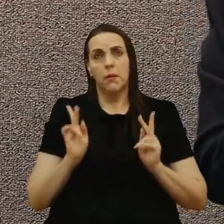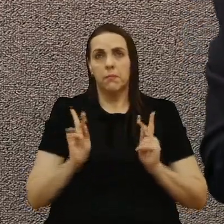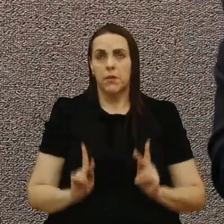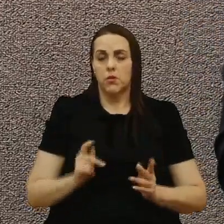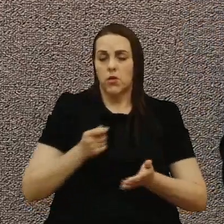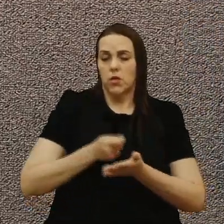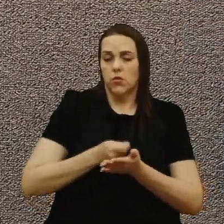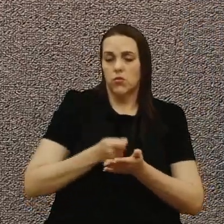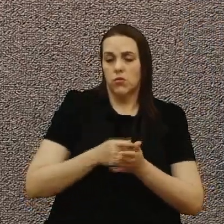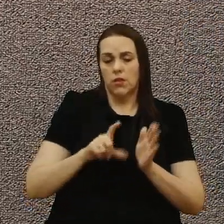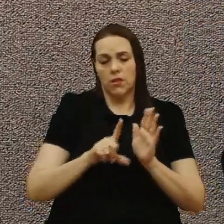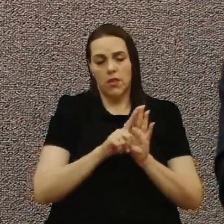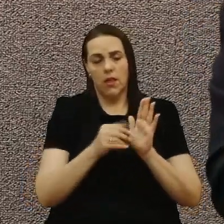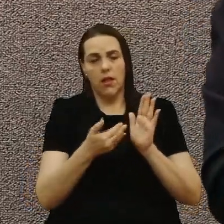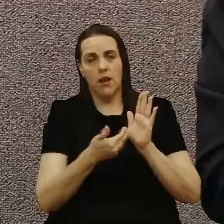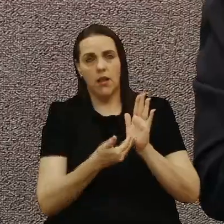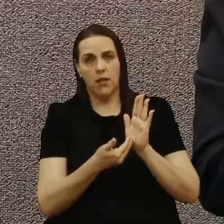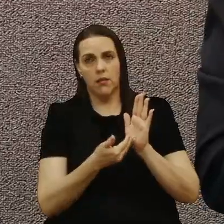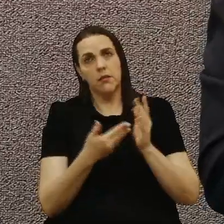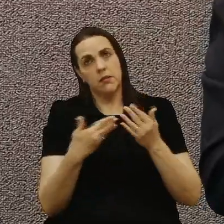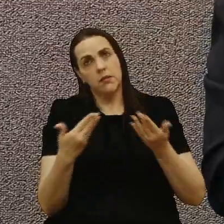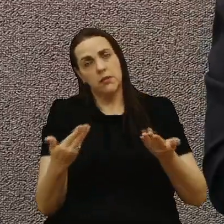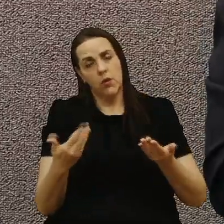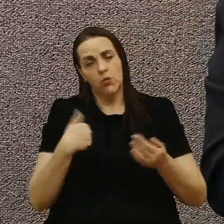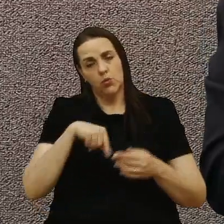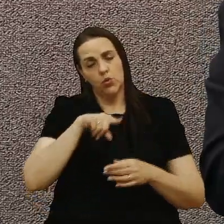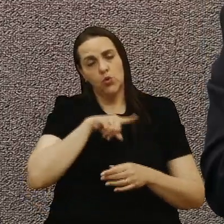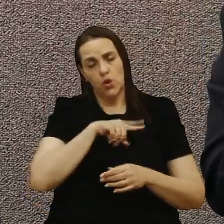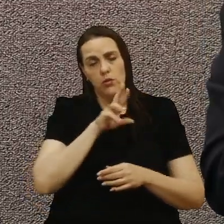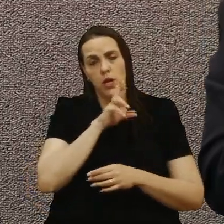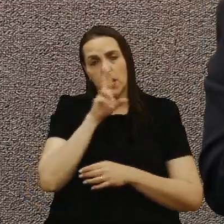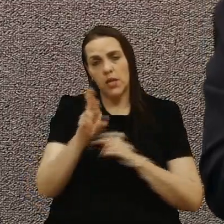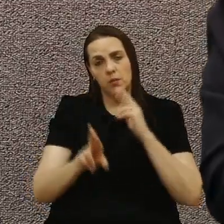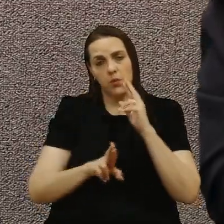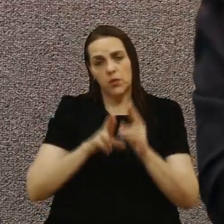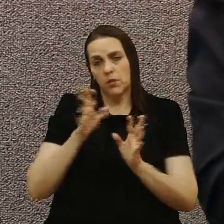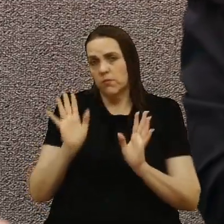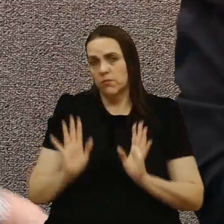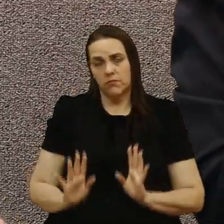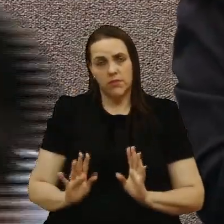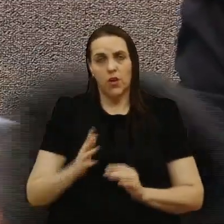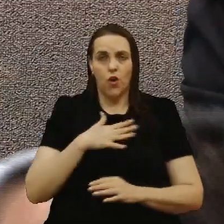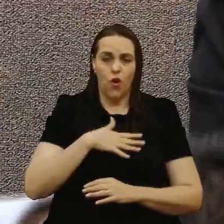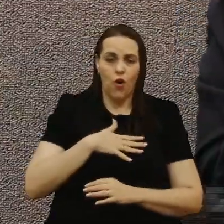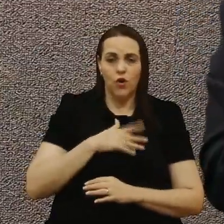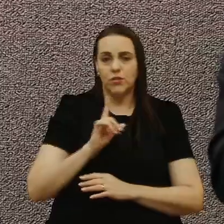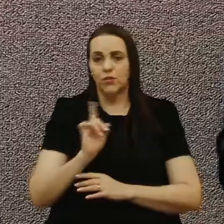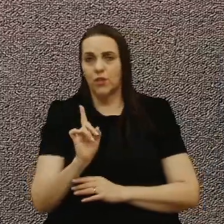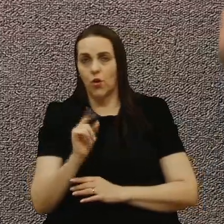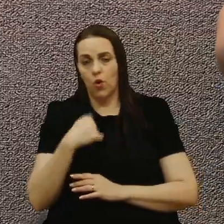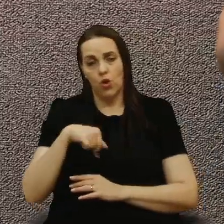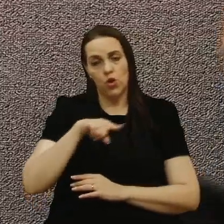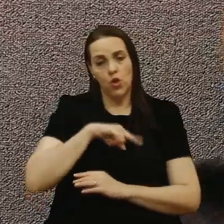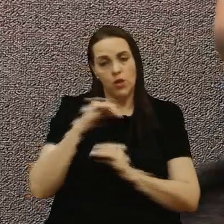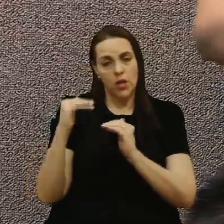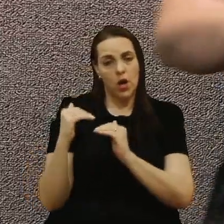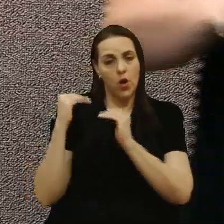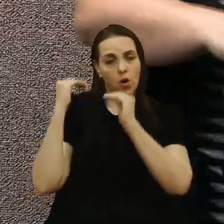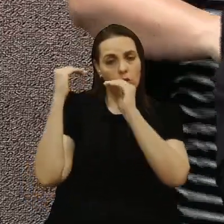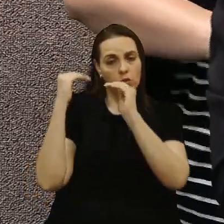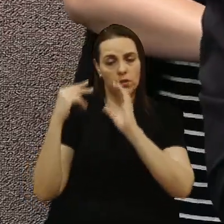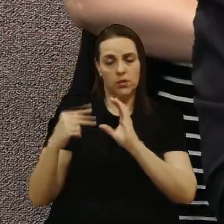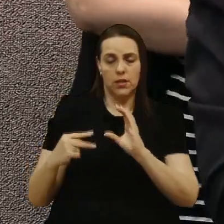dispositivo legal e, para tanto, nós respondemos por isso, gostando ou não. Né? Nós somos autoridades do Poder